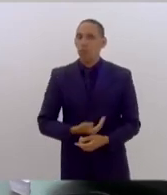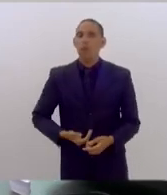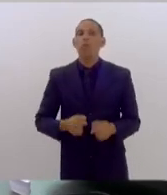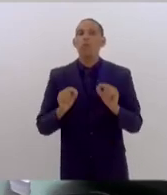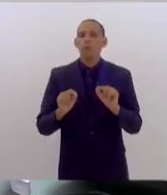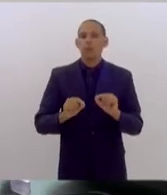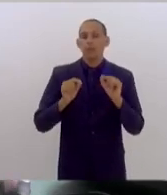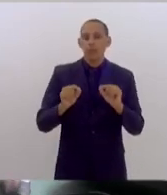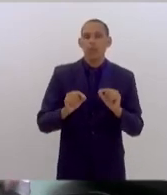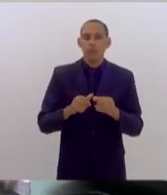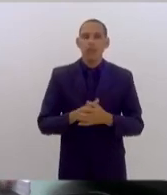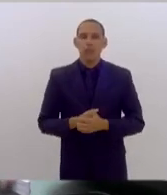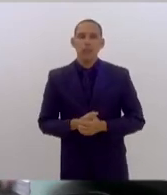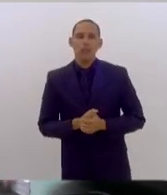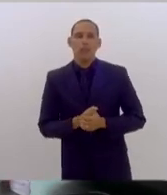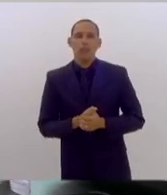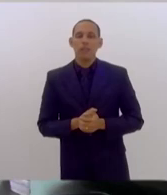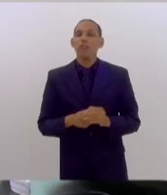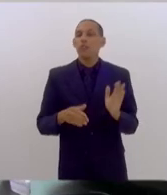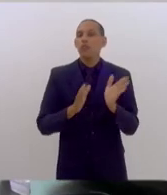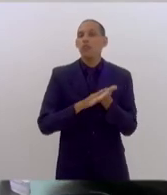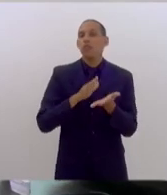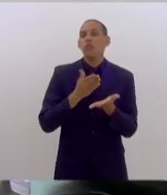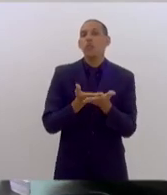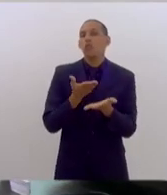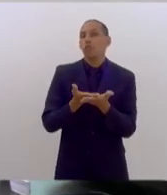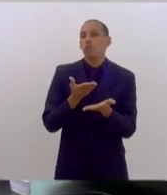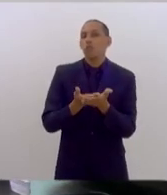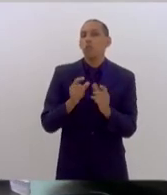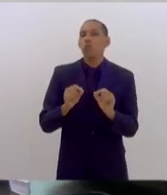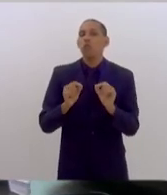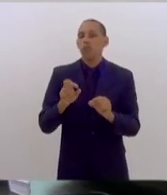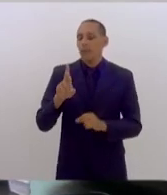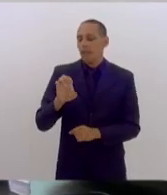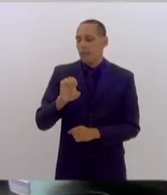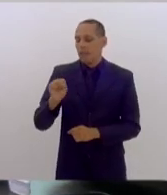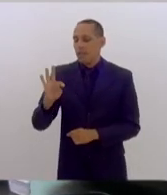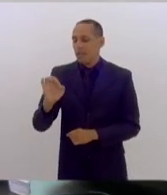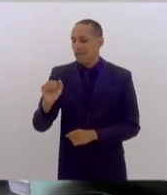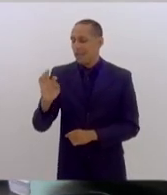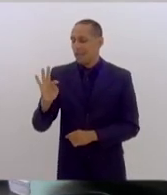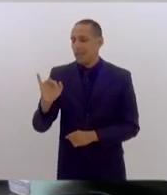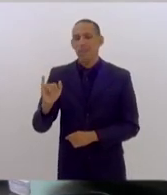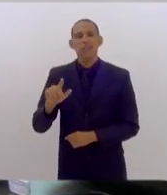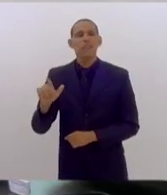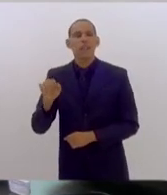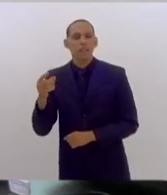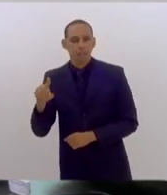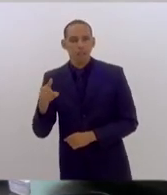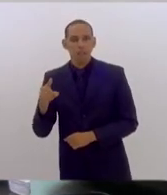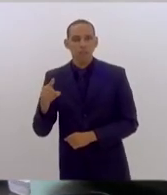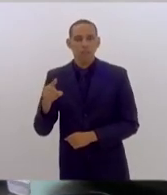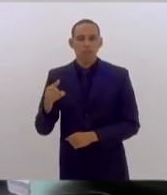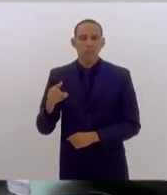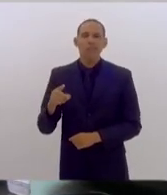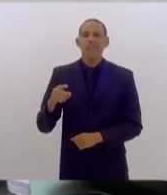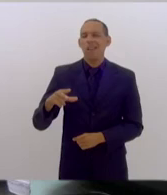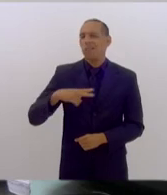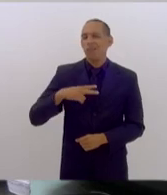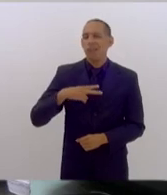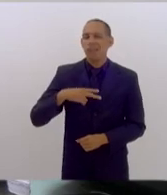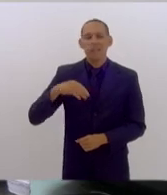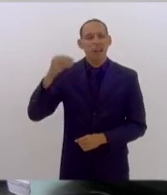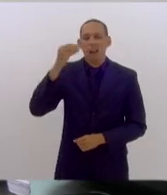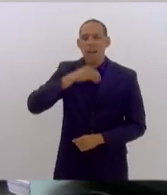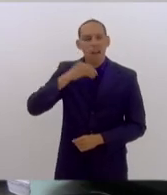recomendação relacionada a um estudo de viabilidade sobre a reestatização diante da fracassada experiência de privatização a